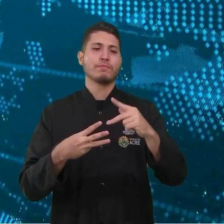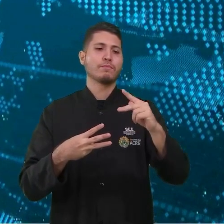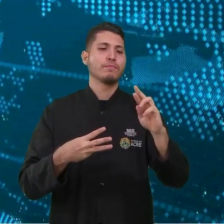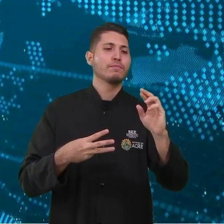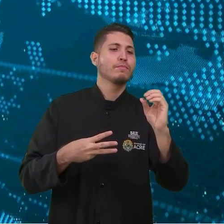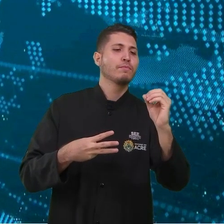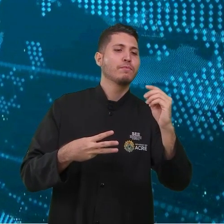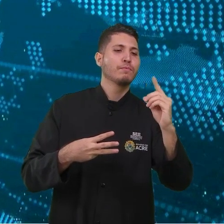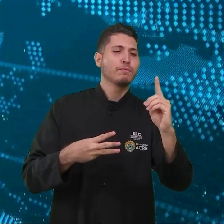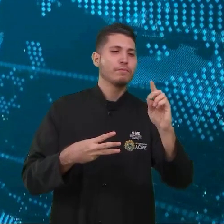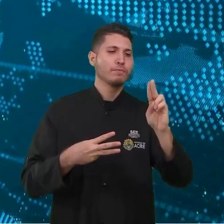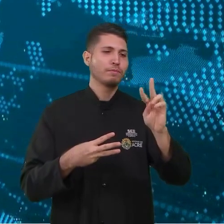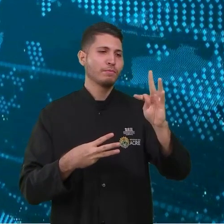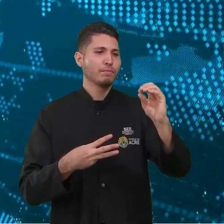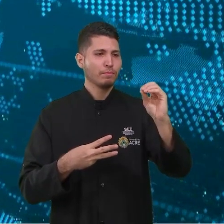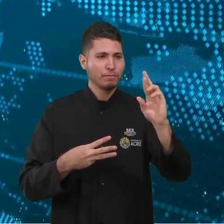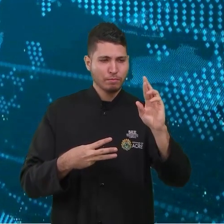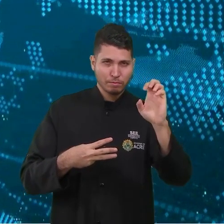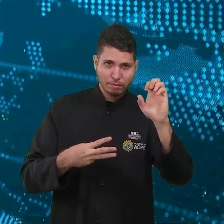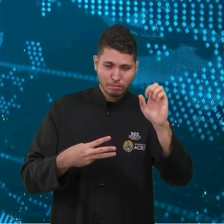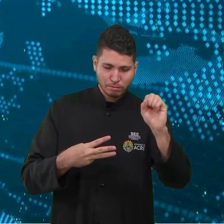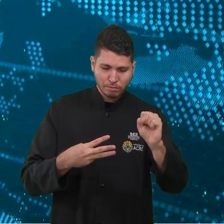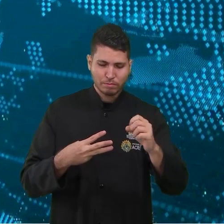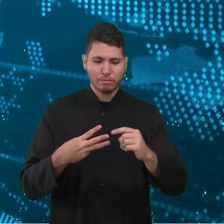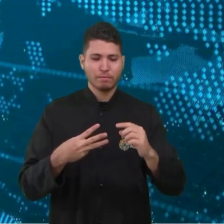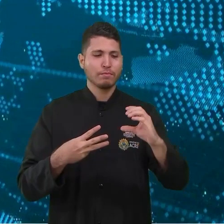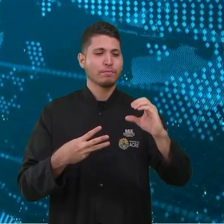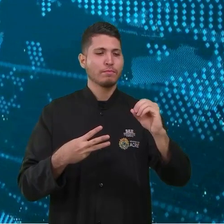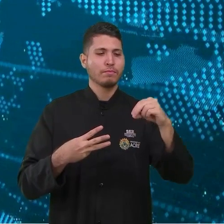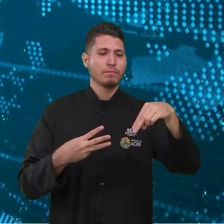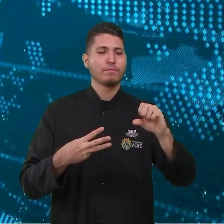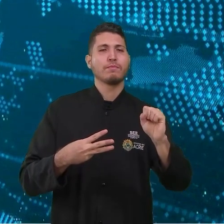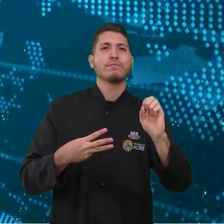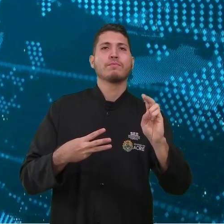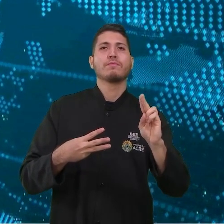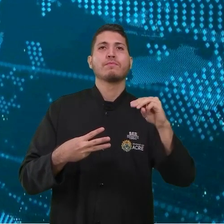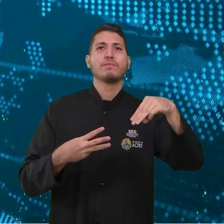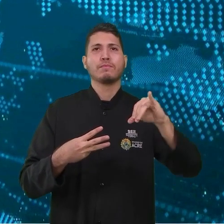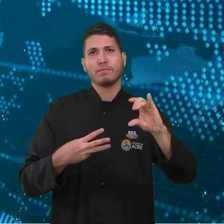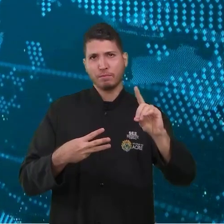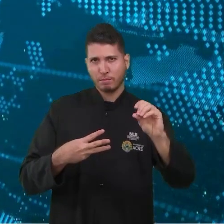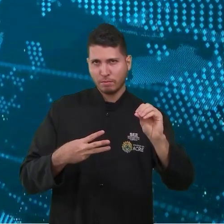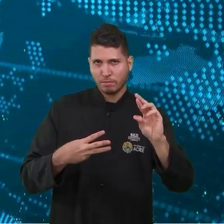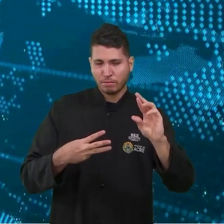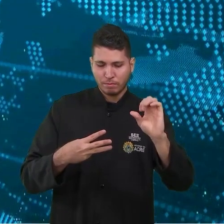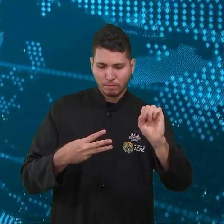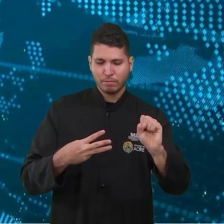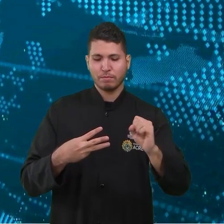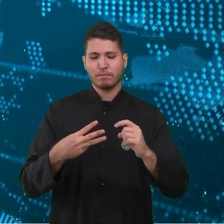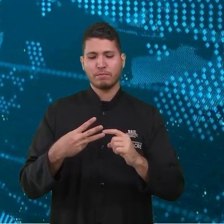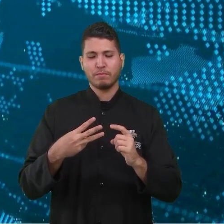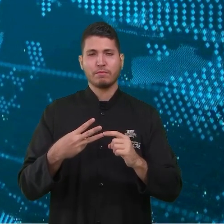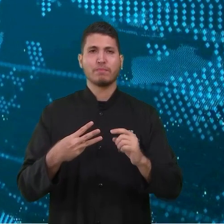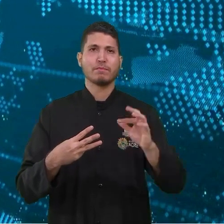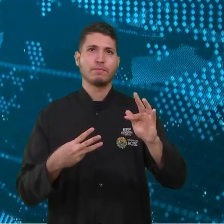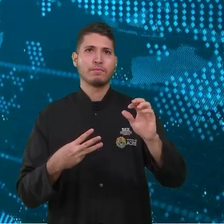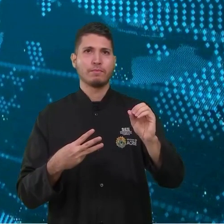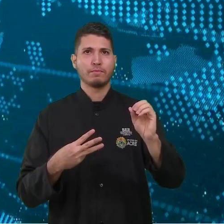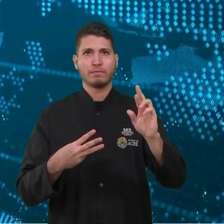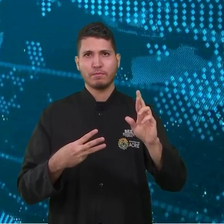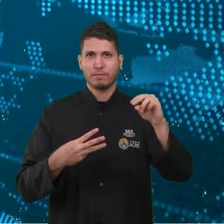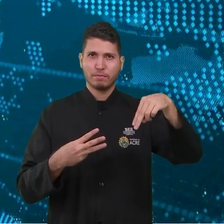produtores, países consumidores e países fornecedores de